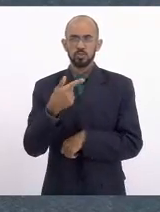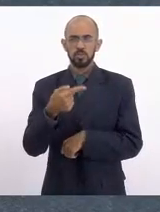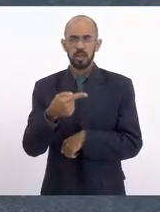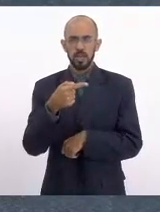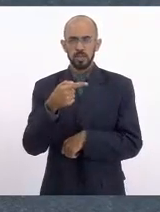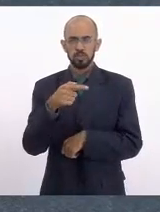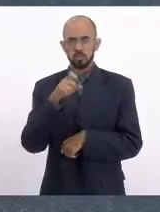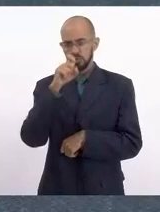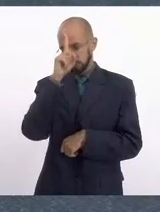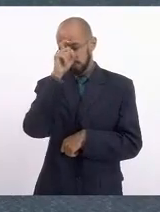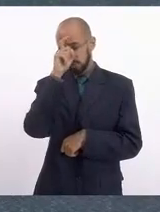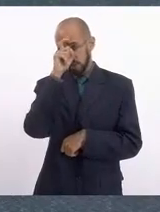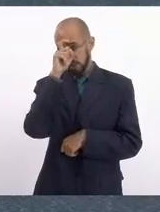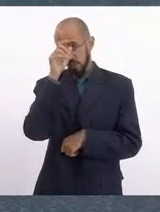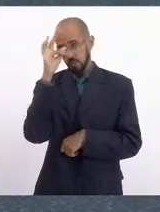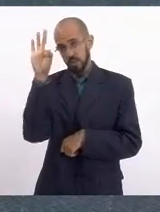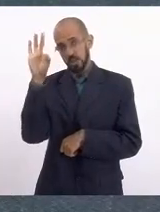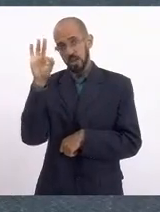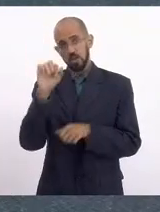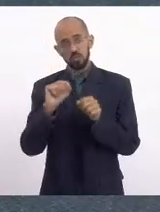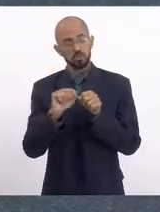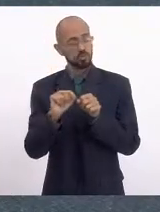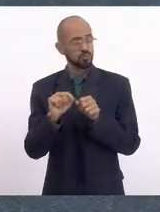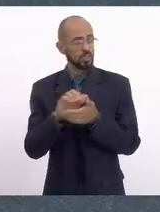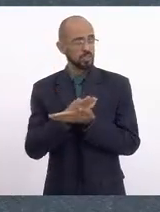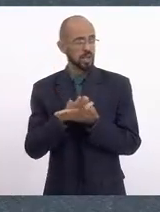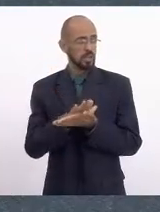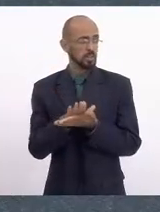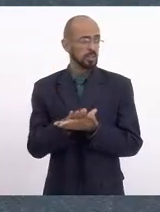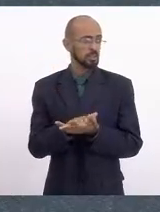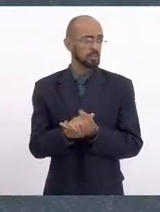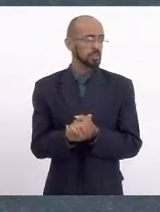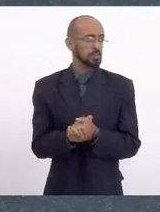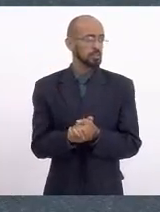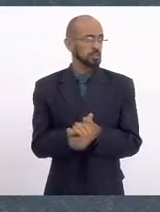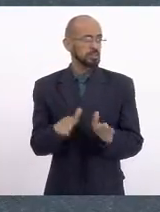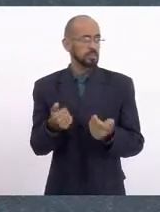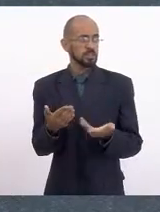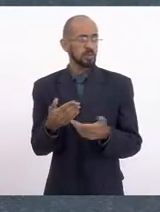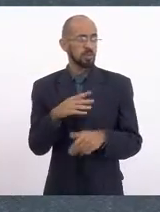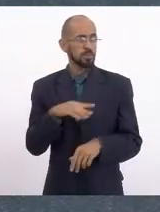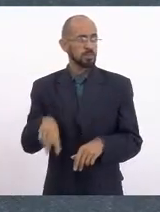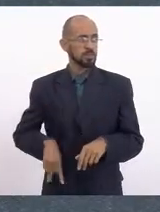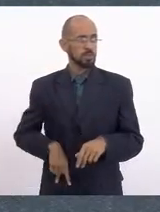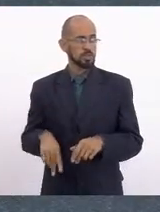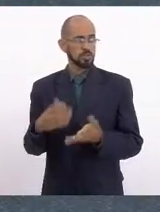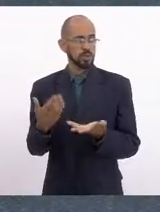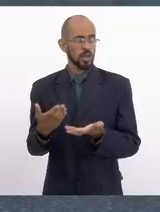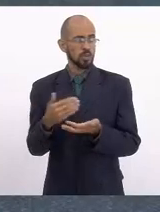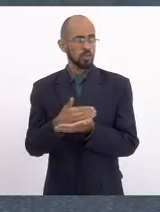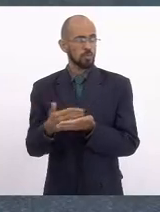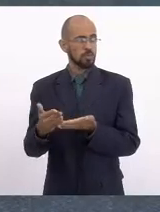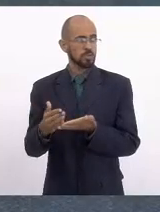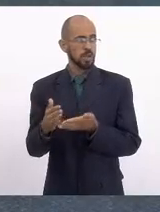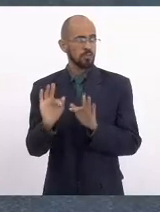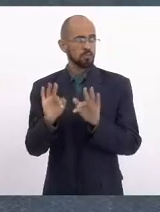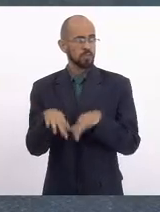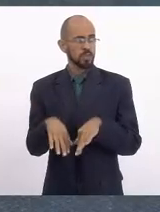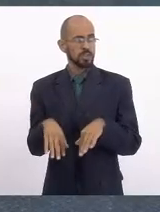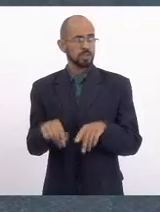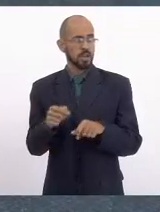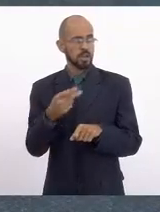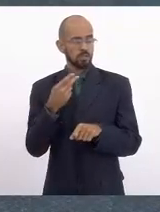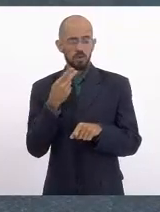e nada foi feito pelo Rio de Janeiro então Presidente eu quero começar a concluir né